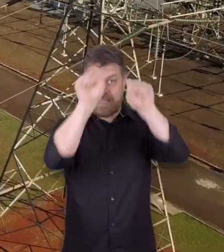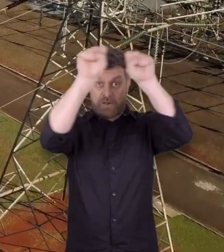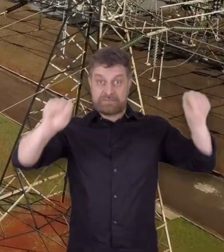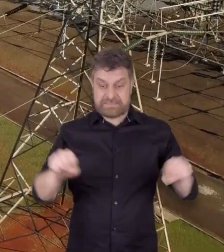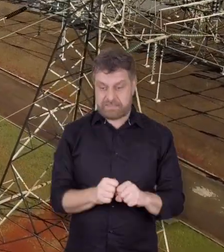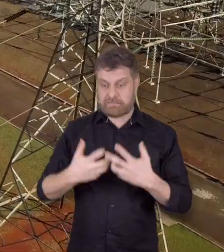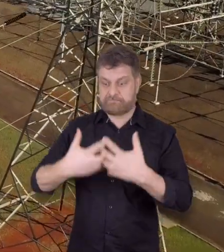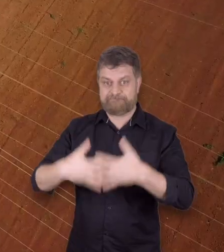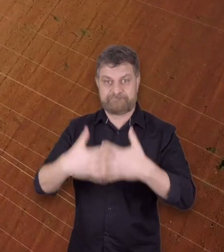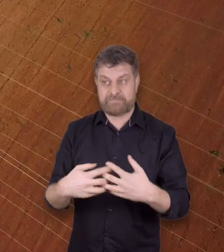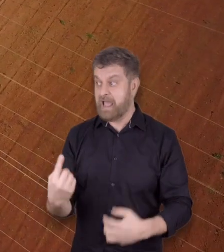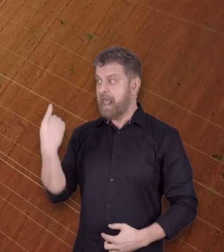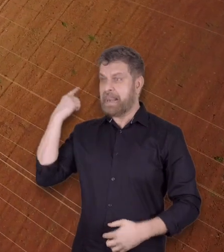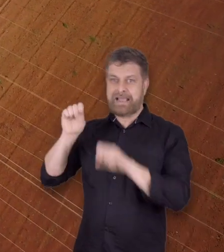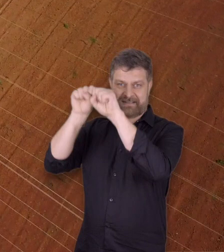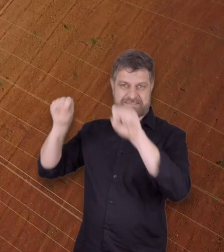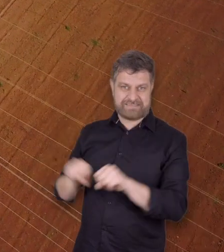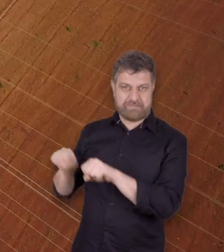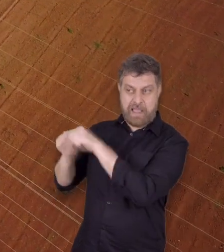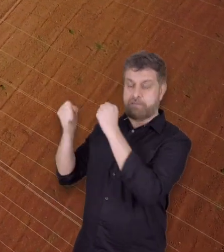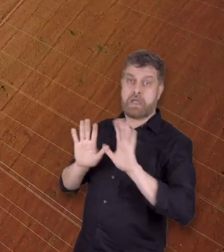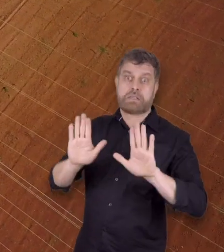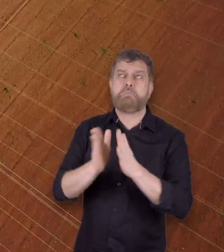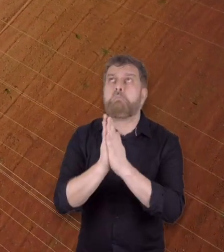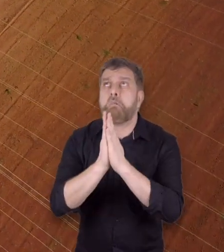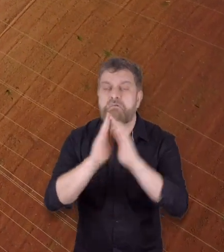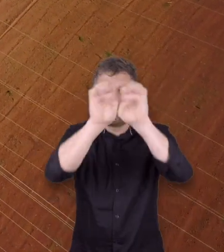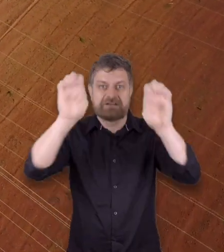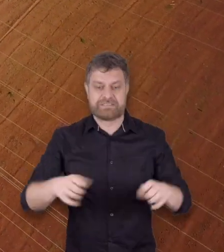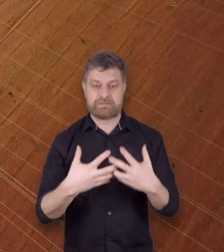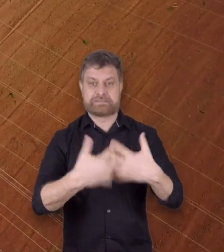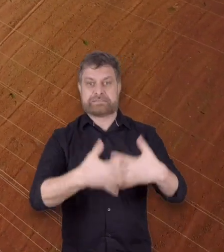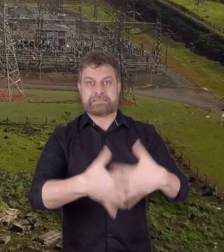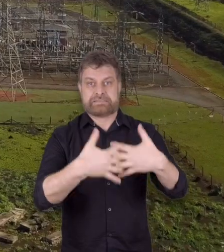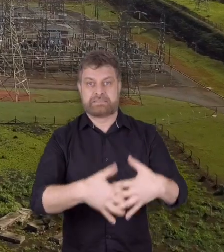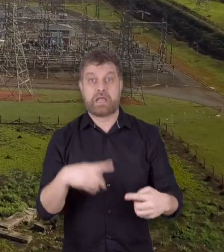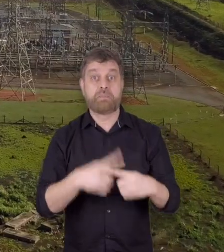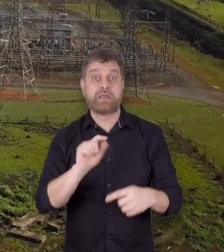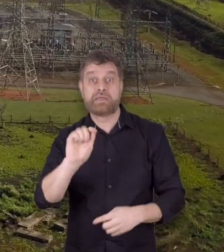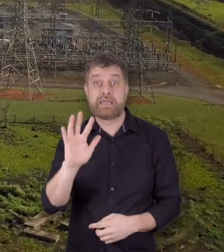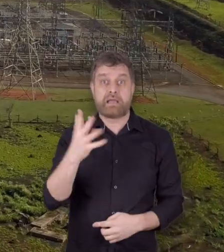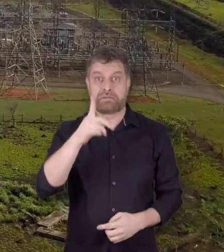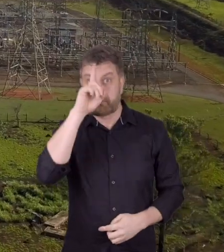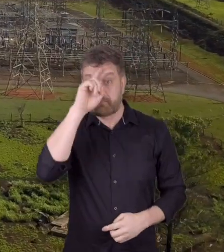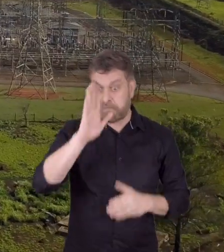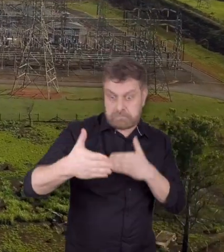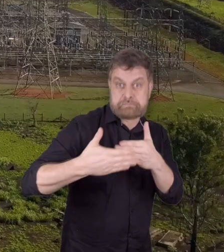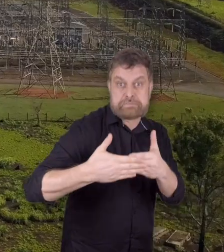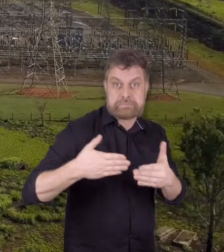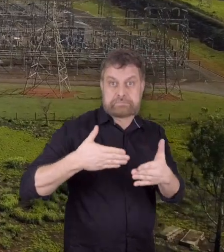sistema não caia, né? A gente que antigamente queria derrubar o sistema, agora, por favor, o sistema não caia. Porque se o sistema cair, o hospital